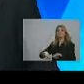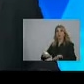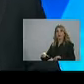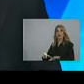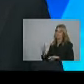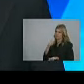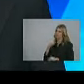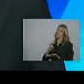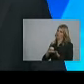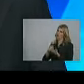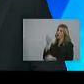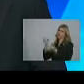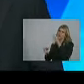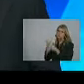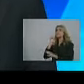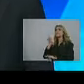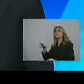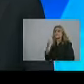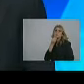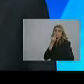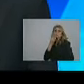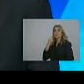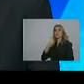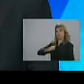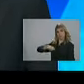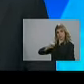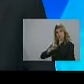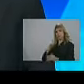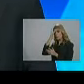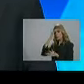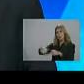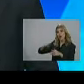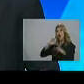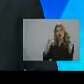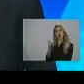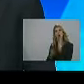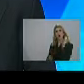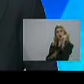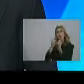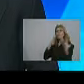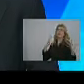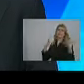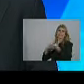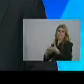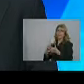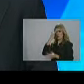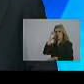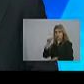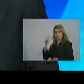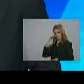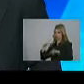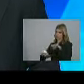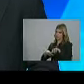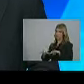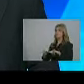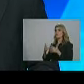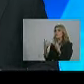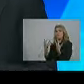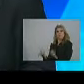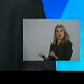grande injustiça, é algo que tem que ser revisto. A fiscalização, da forma como ela acontece, atrapalha a vida desses trabalhadores. Então,